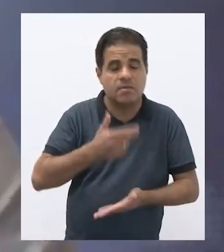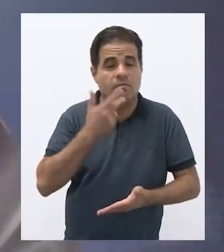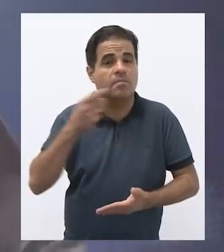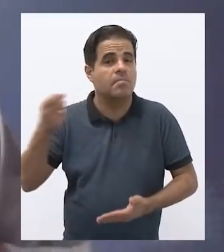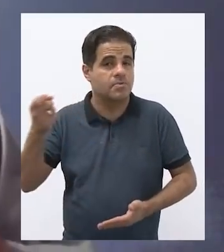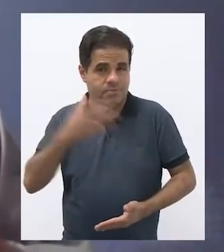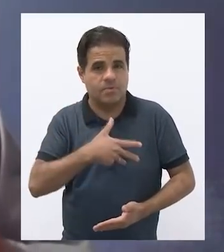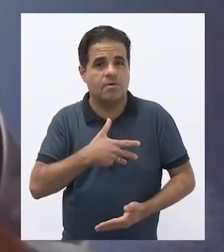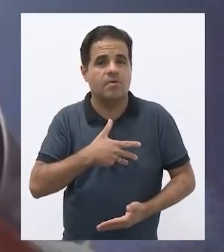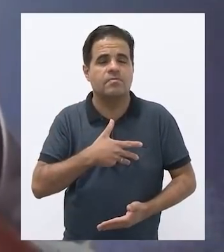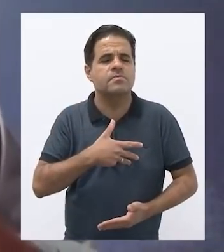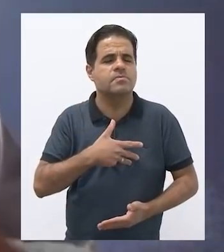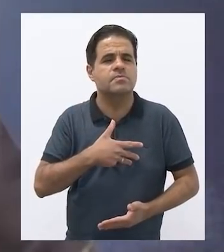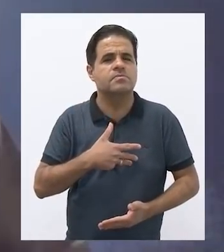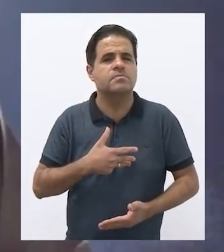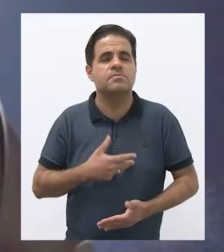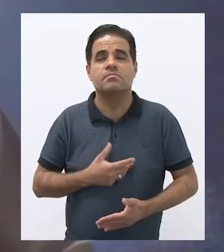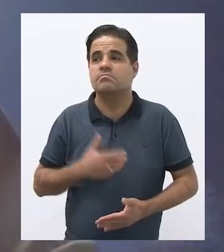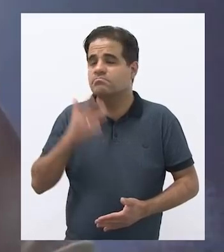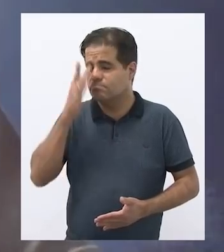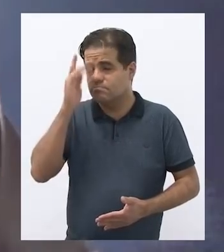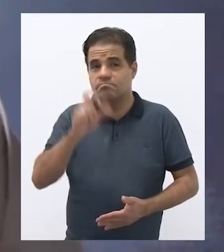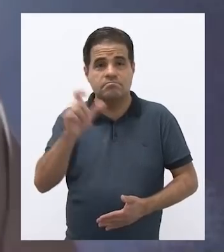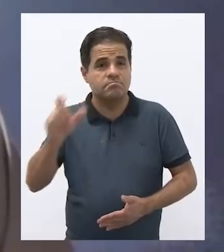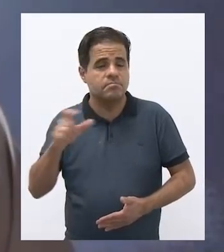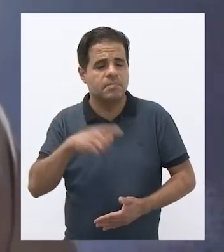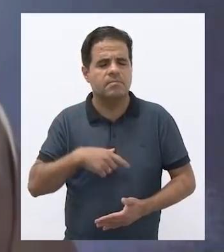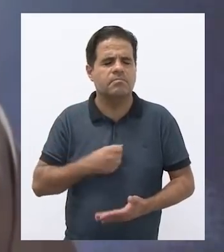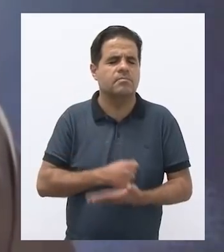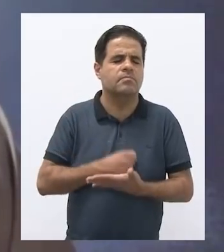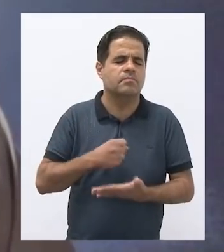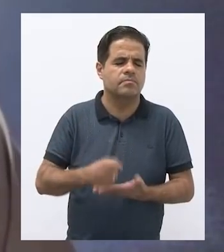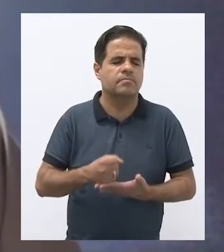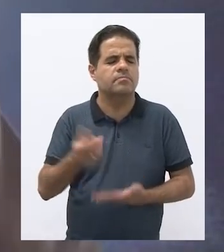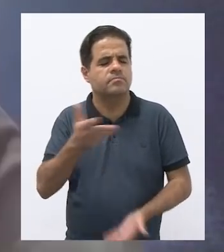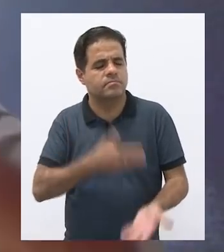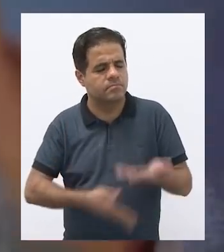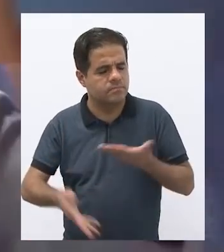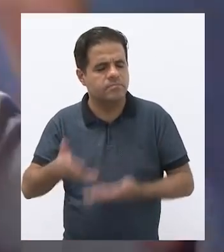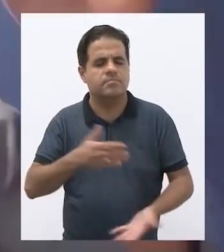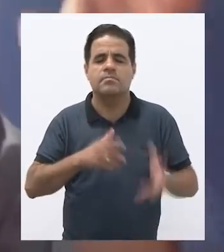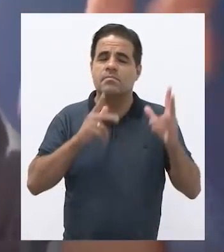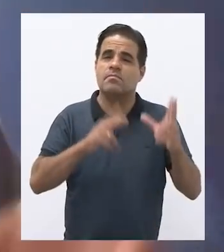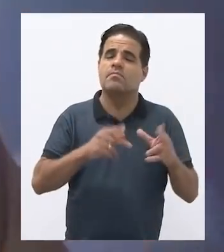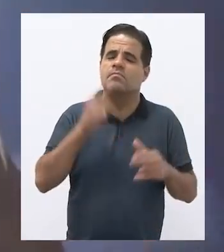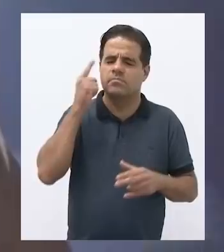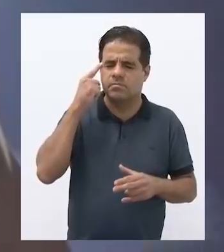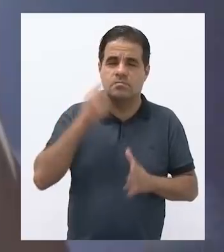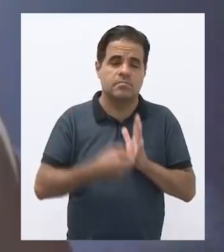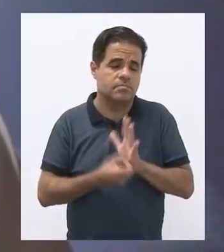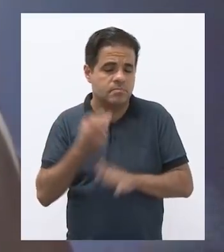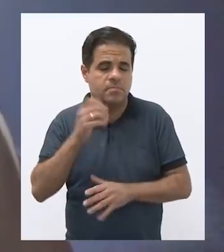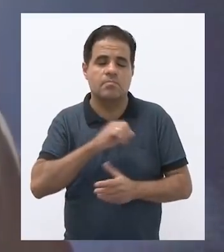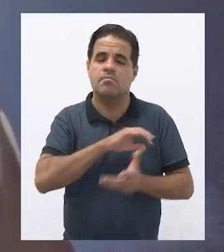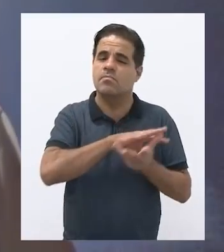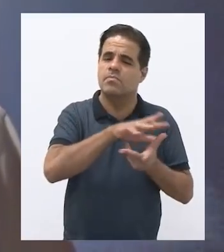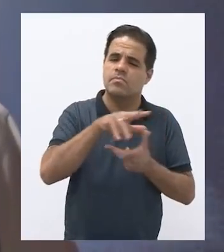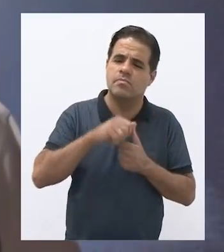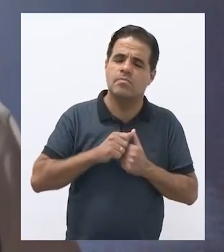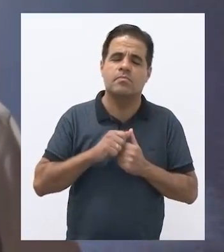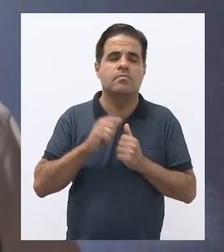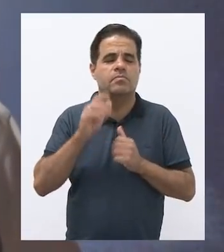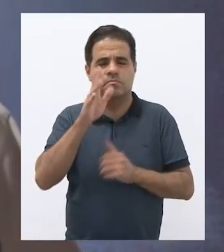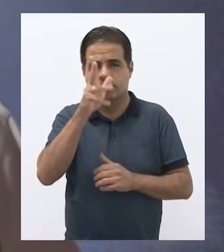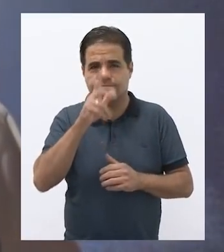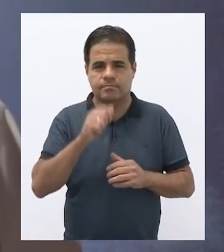tá, Ana? Para que a gente tivesse uma efetividade nessa relação, é como se a gente estivesse criando um universo galinha pintadinha